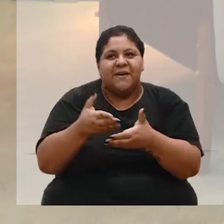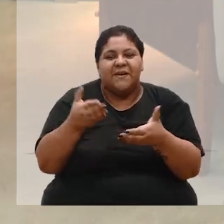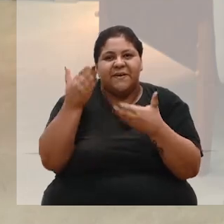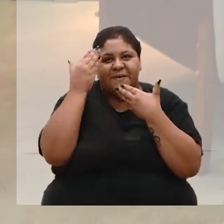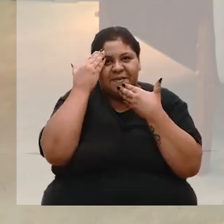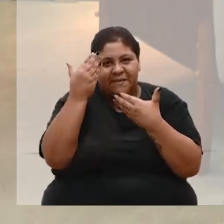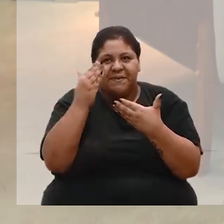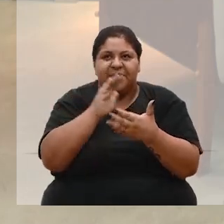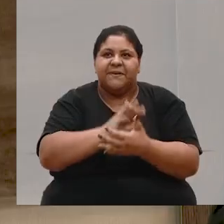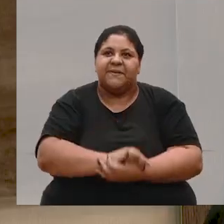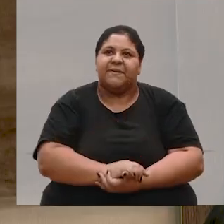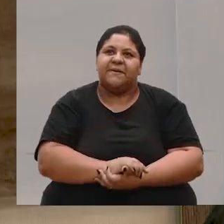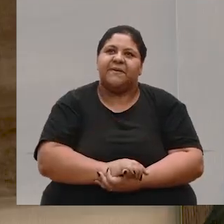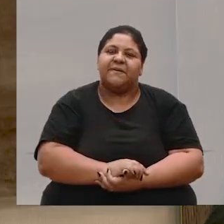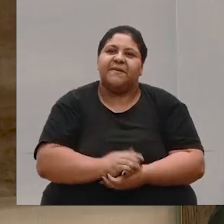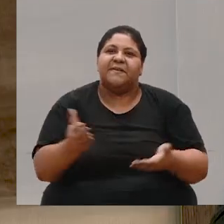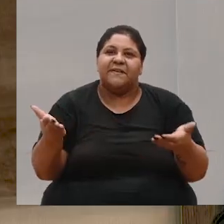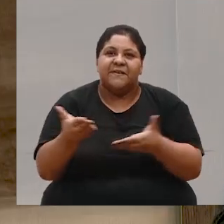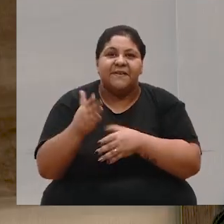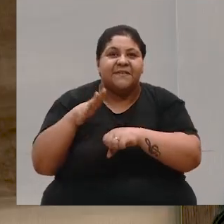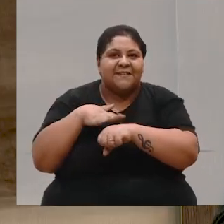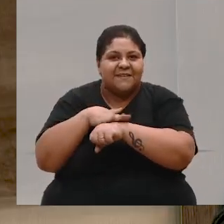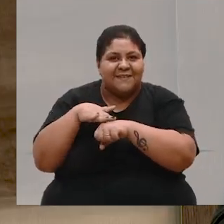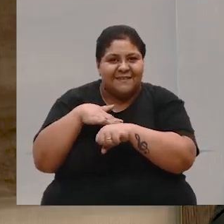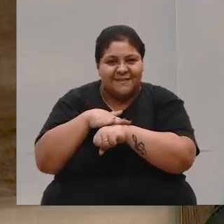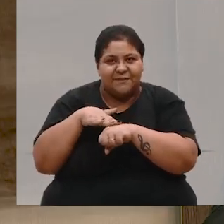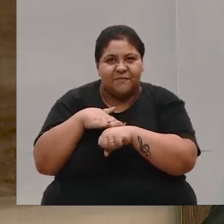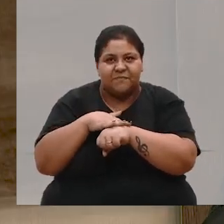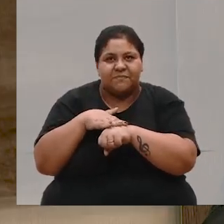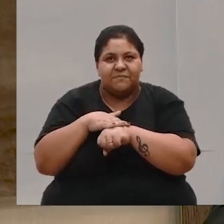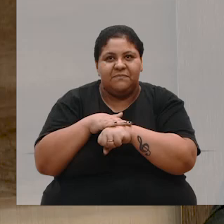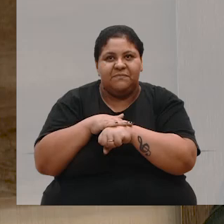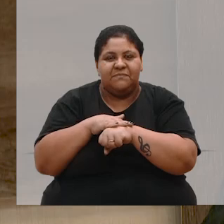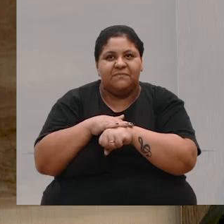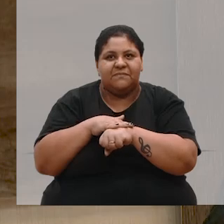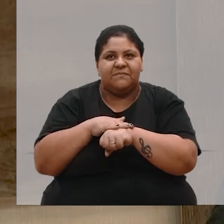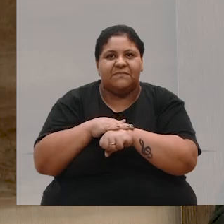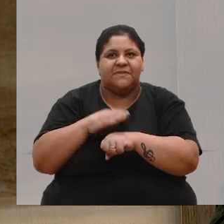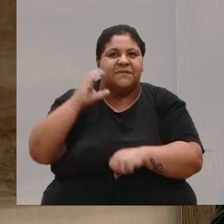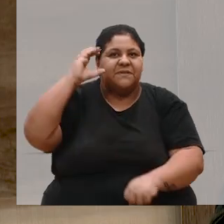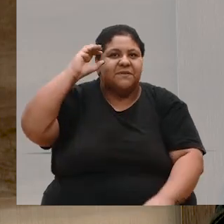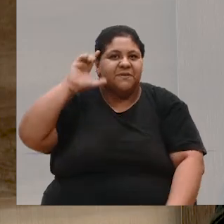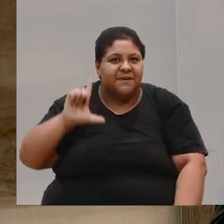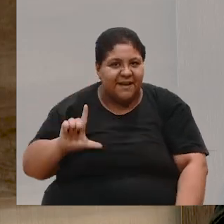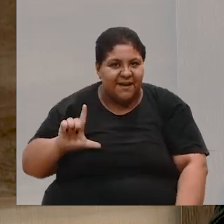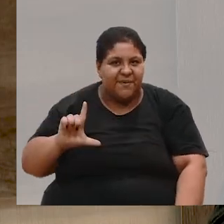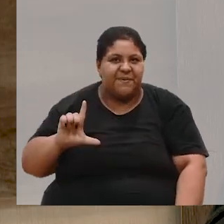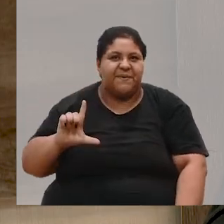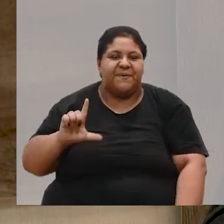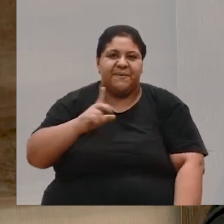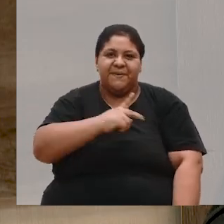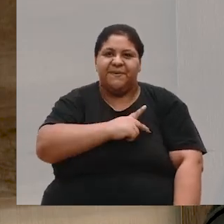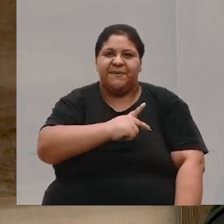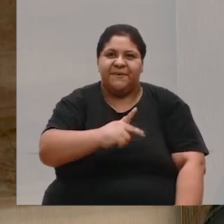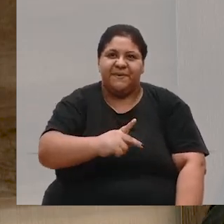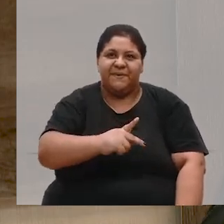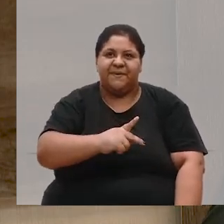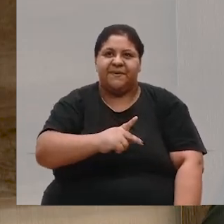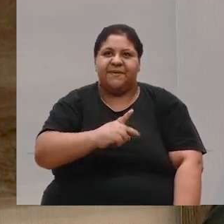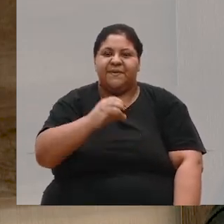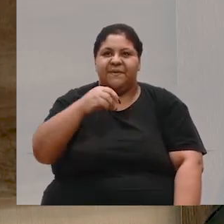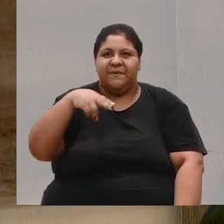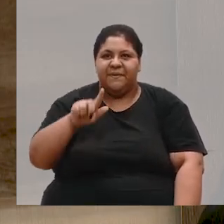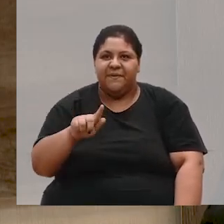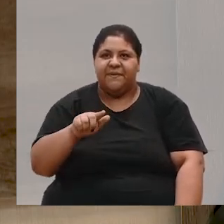Cléo. Acabamos de conversar, então, aqui com a Cléo Araújo, presidente da ONG